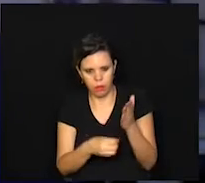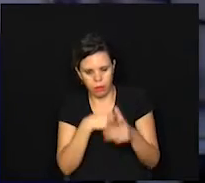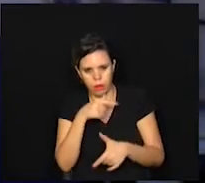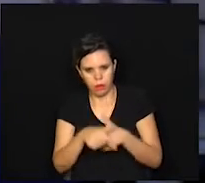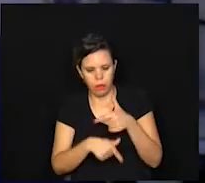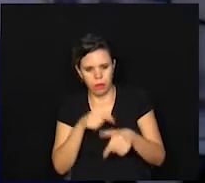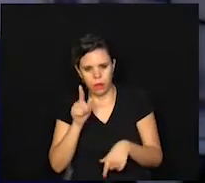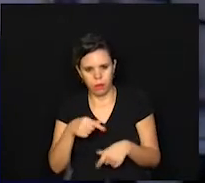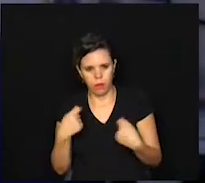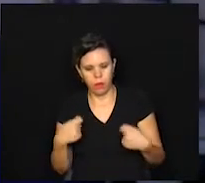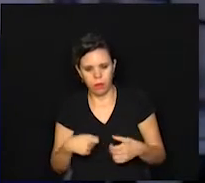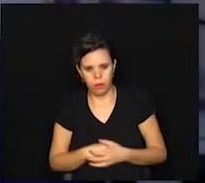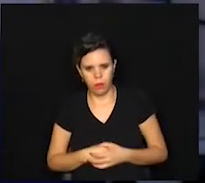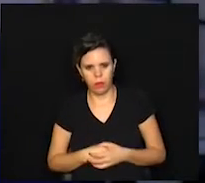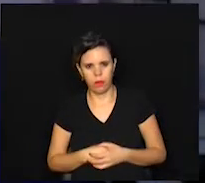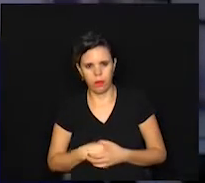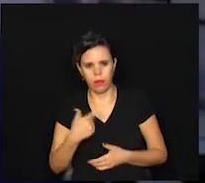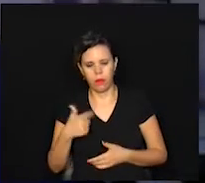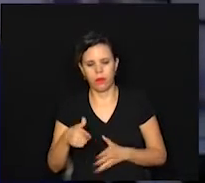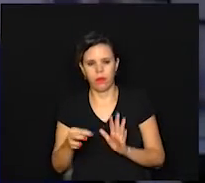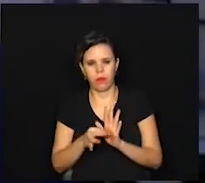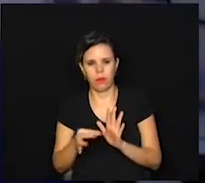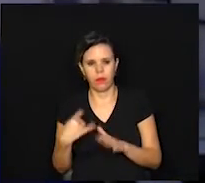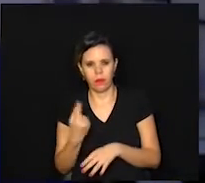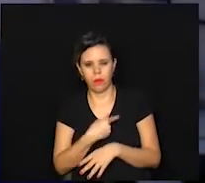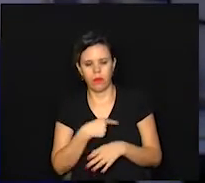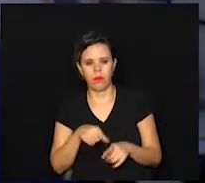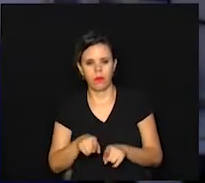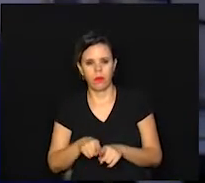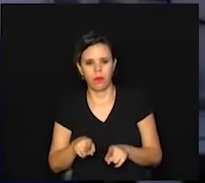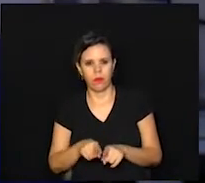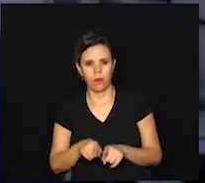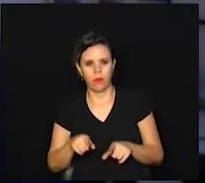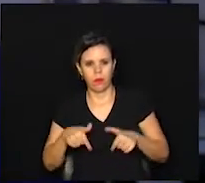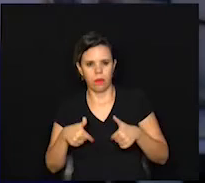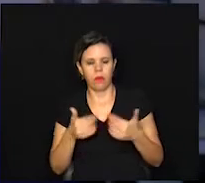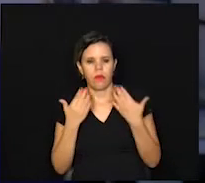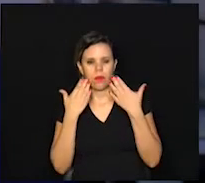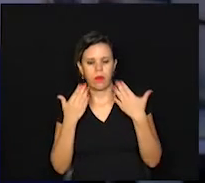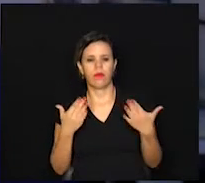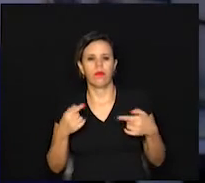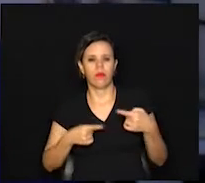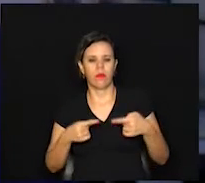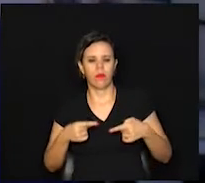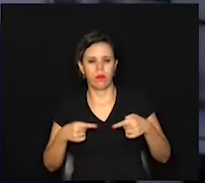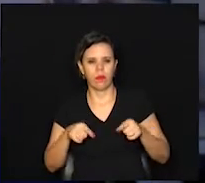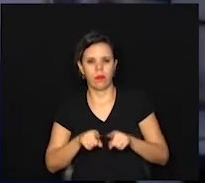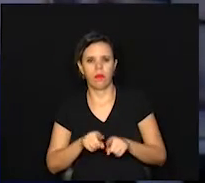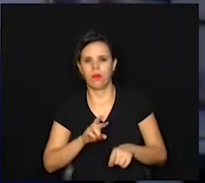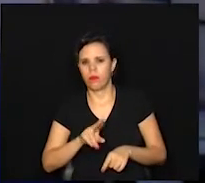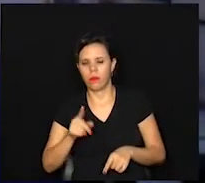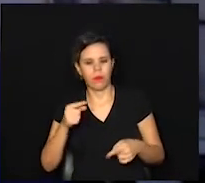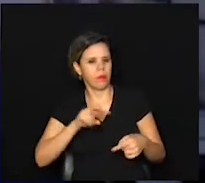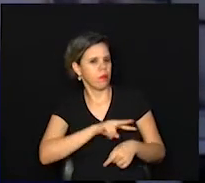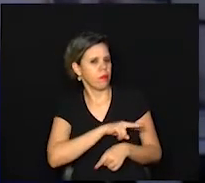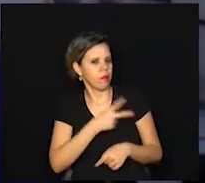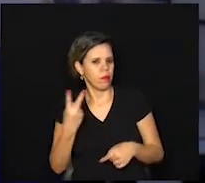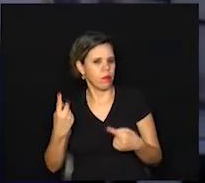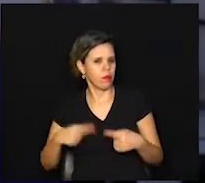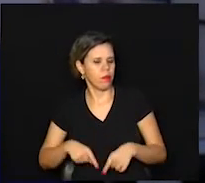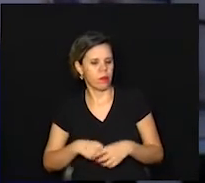deve ser mais um argumento para a gente enfrentar esse debate, sabe? Não o contrário,